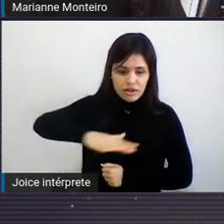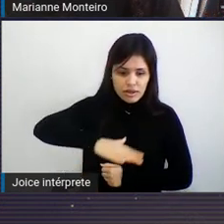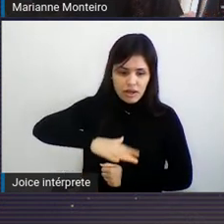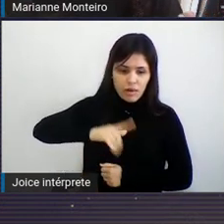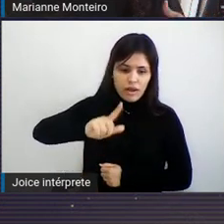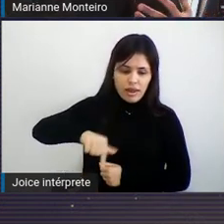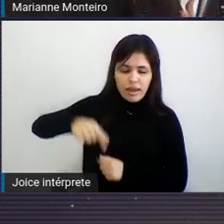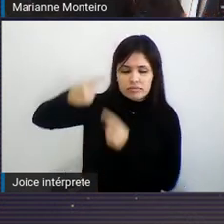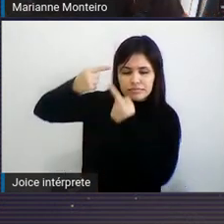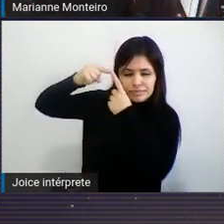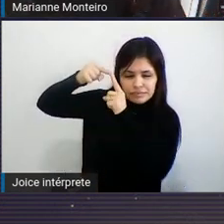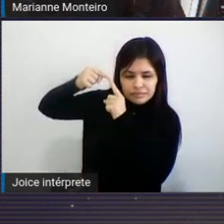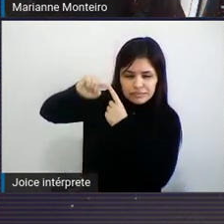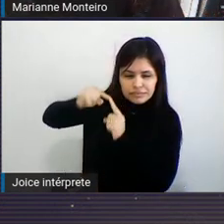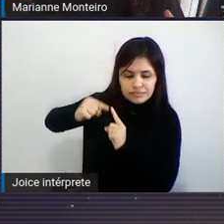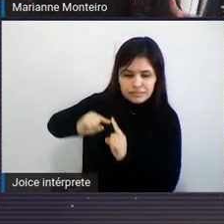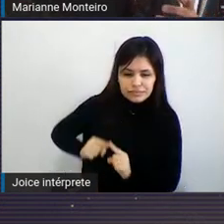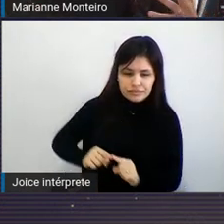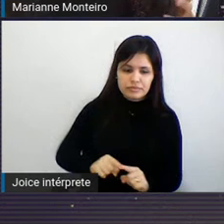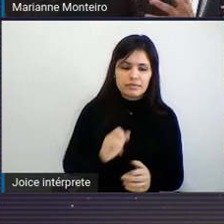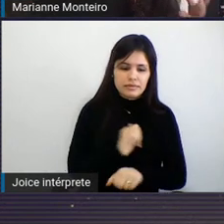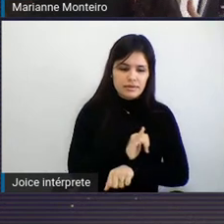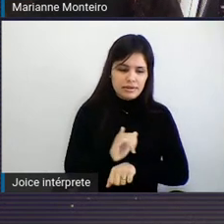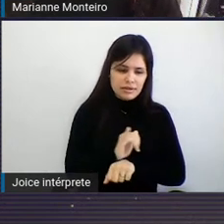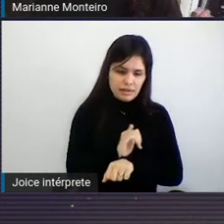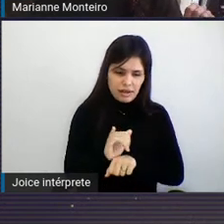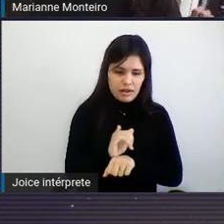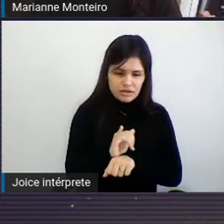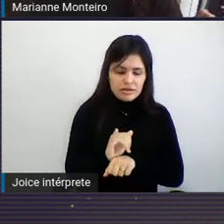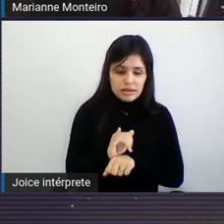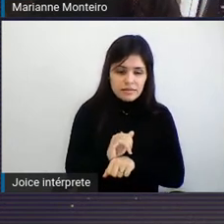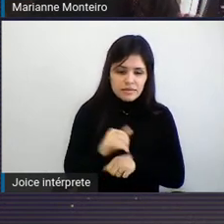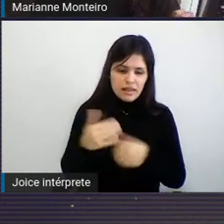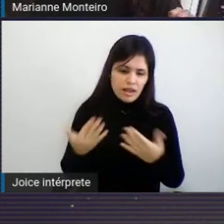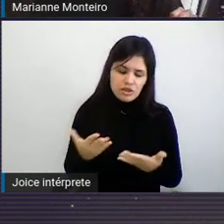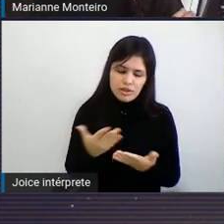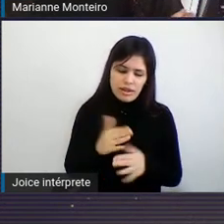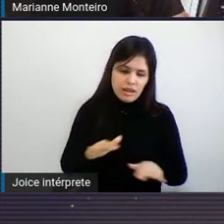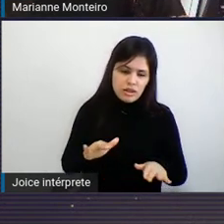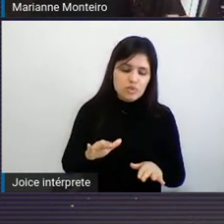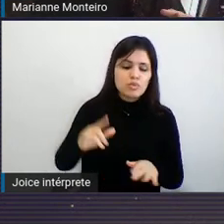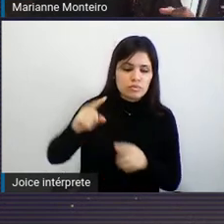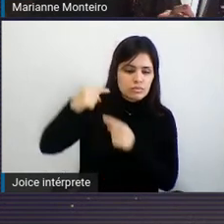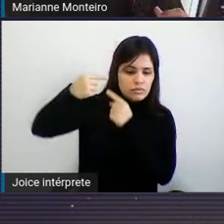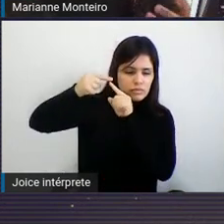neurais e multidados. Eu acho que diria é meio que essa equação, é redes neurais mais